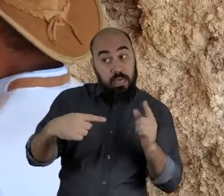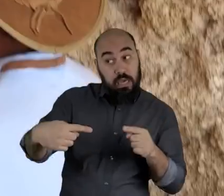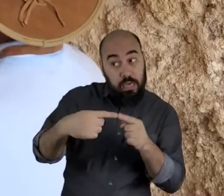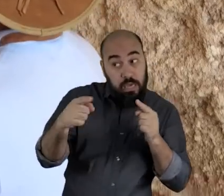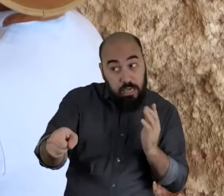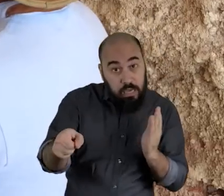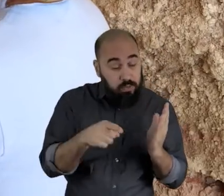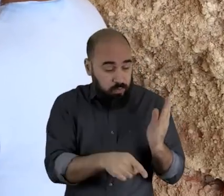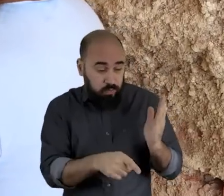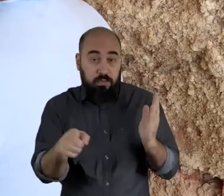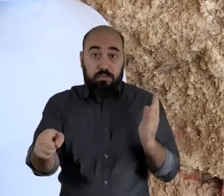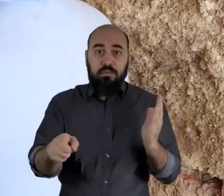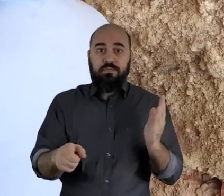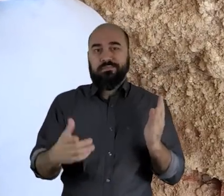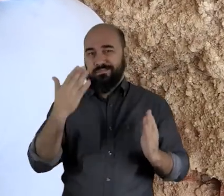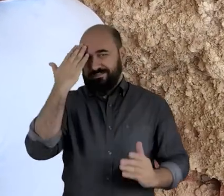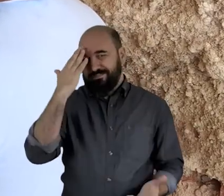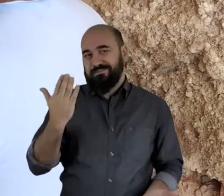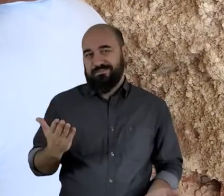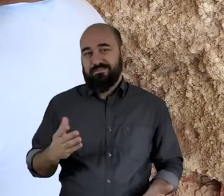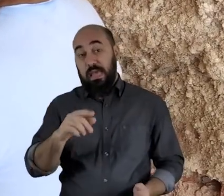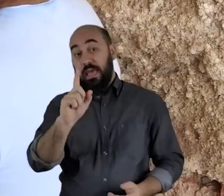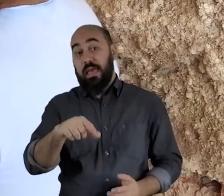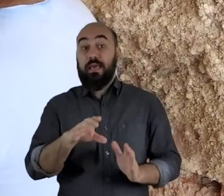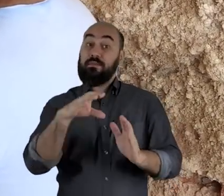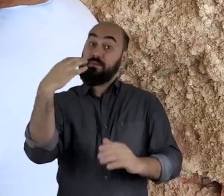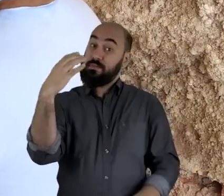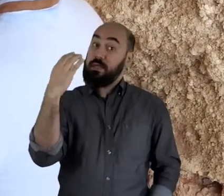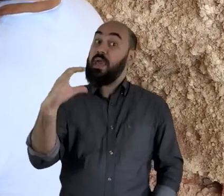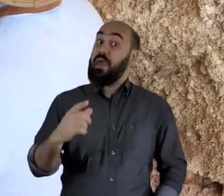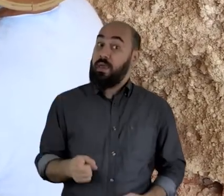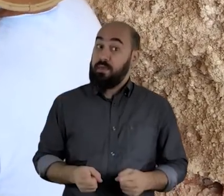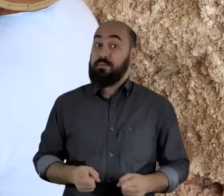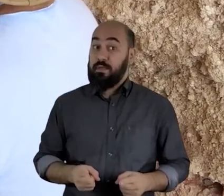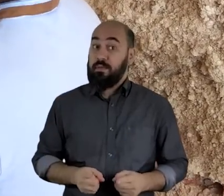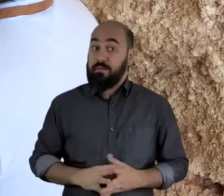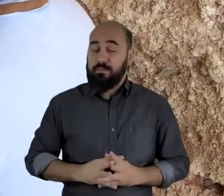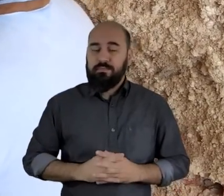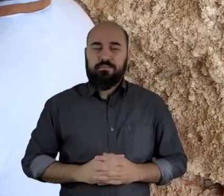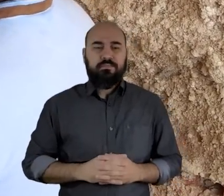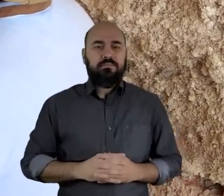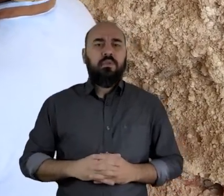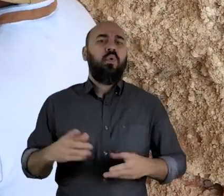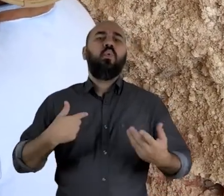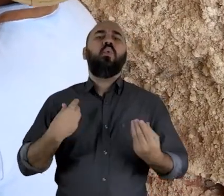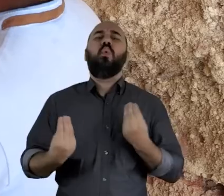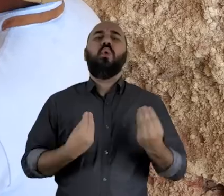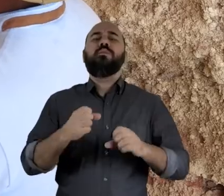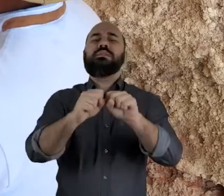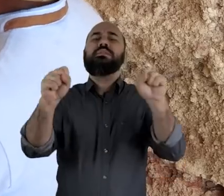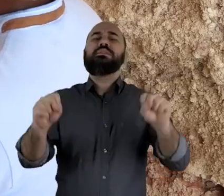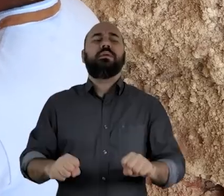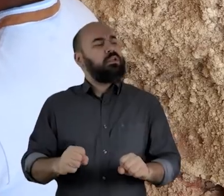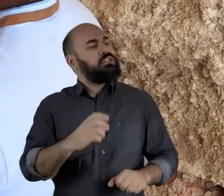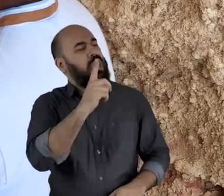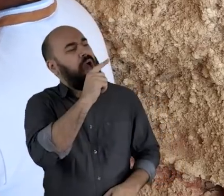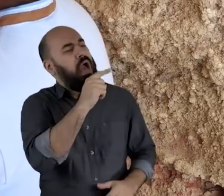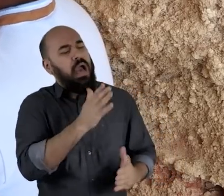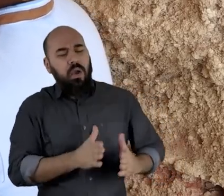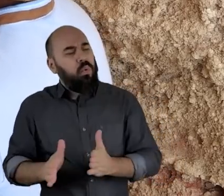Agora, Igor, para terminar o nosso passeio em Hatzor, eu queria ver também o reservatório de água que eles tinham aqui, o sistema de água da cidade. Podemos ir